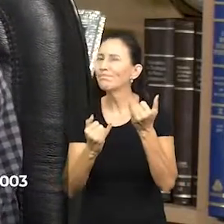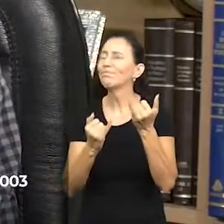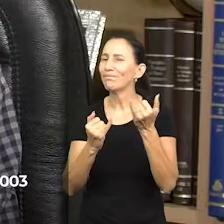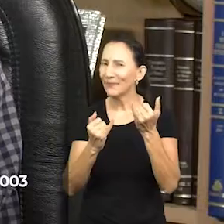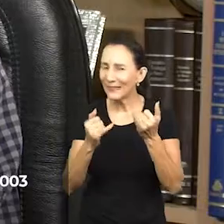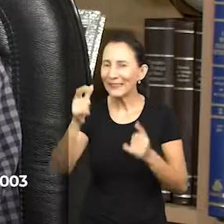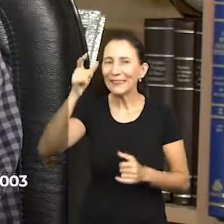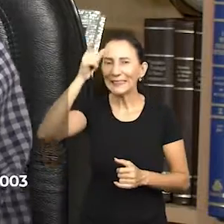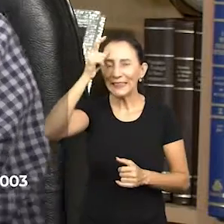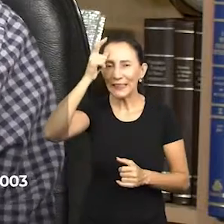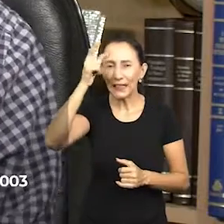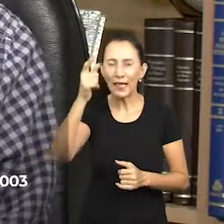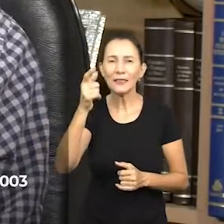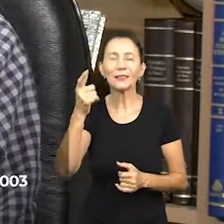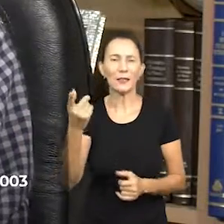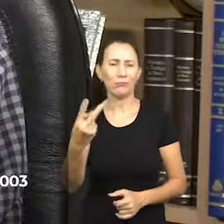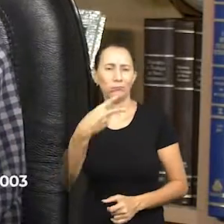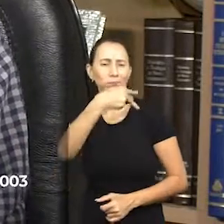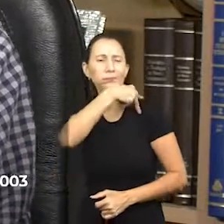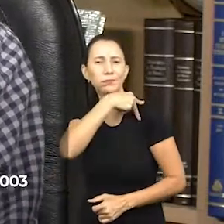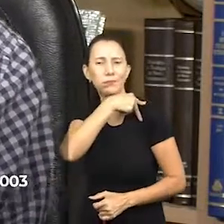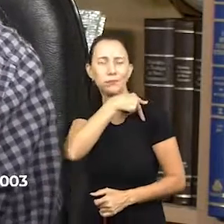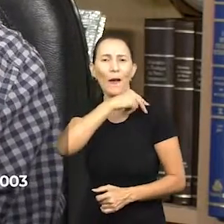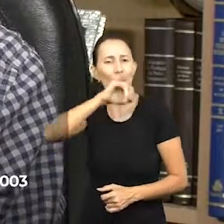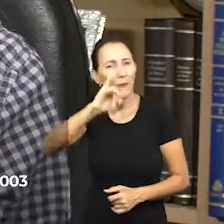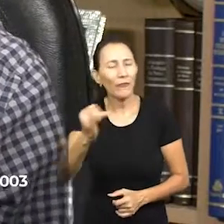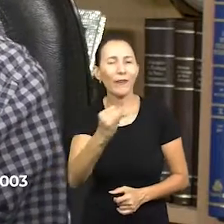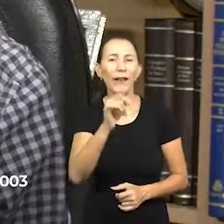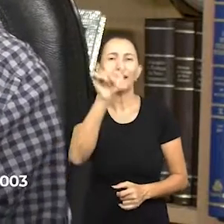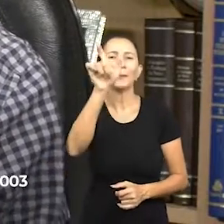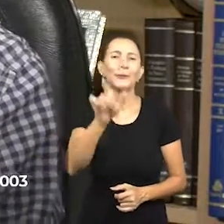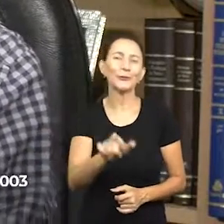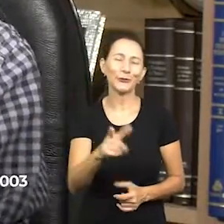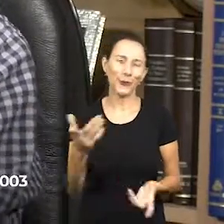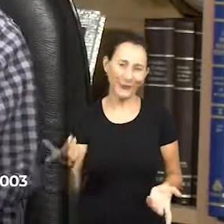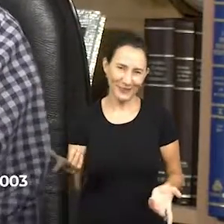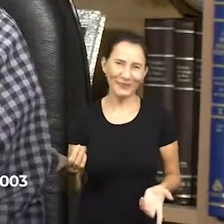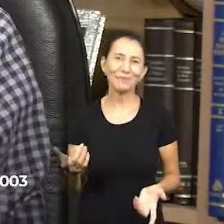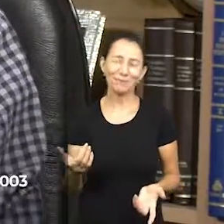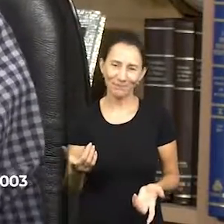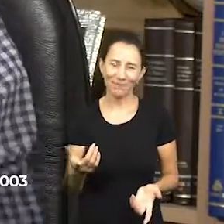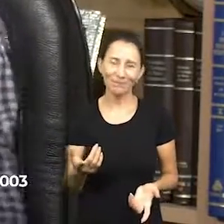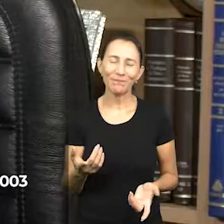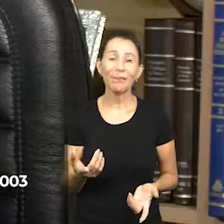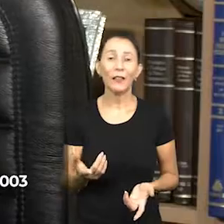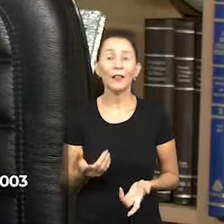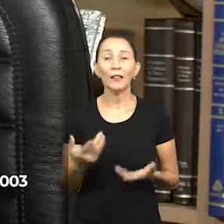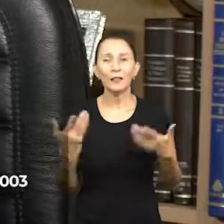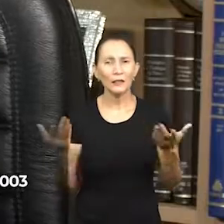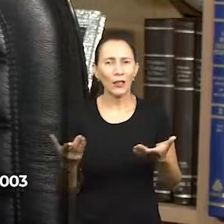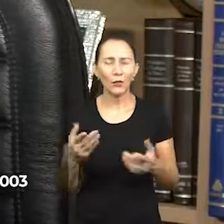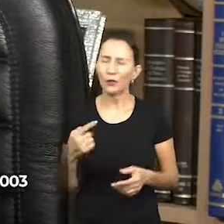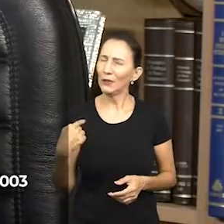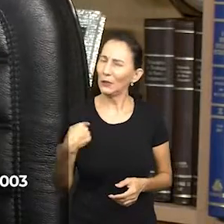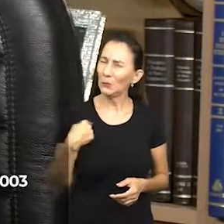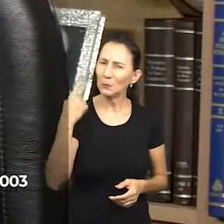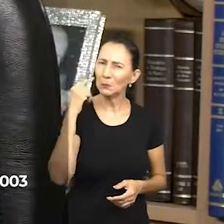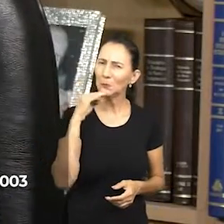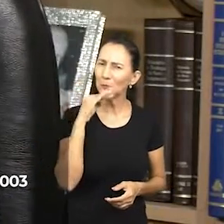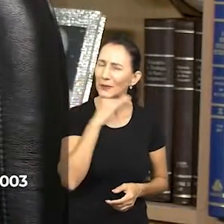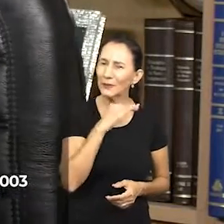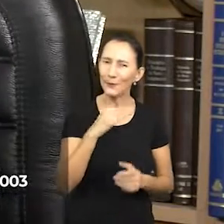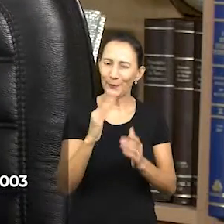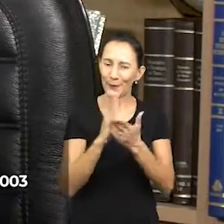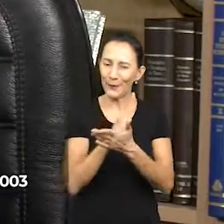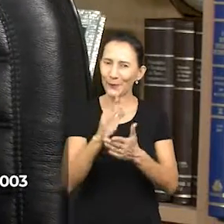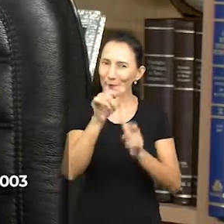né? E aquilo incomodou o apóstolo Paulo. Eu estava anotando aqui alguns homens que eram evangélicos,